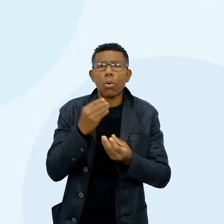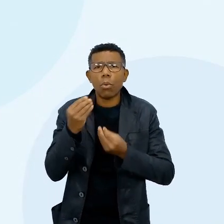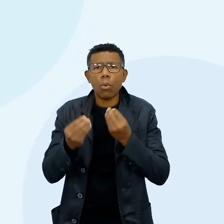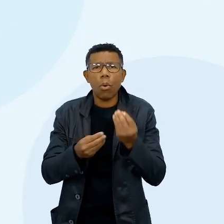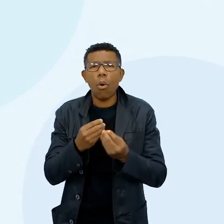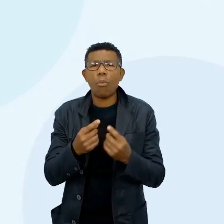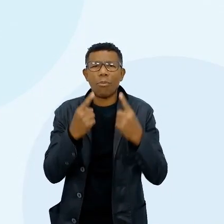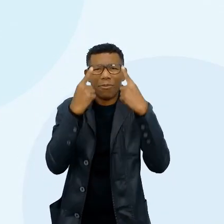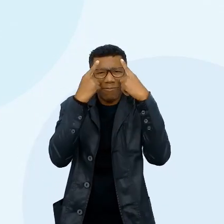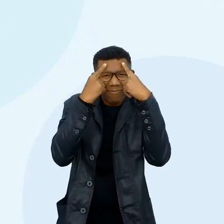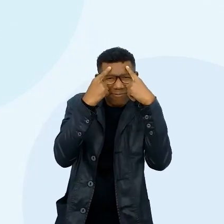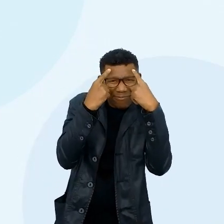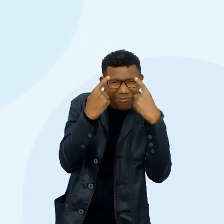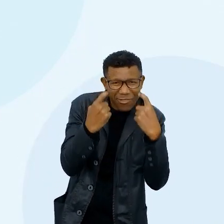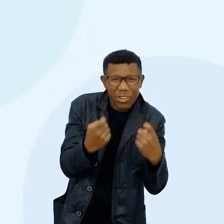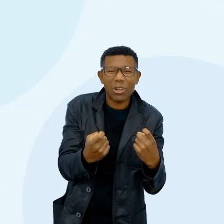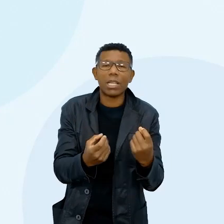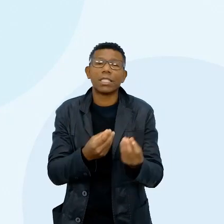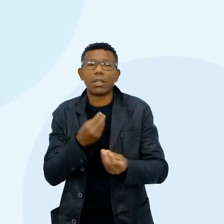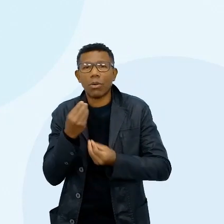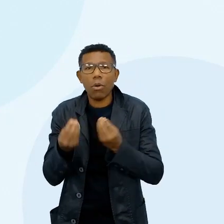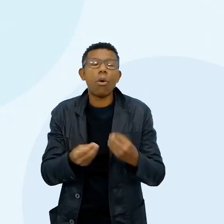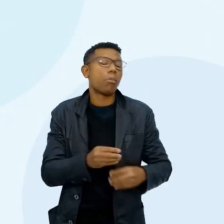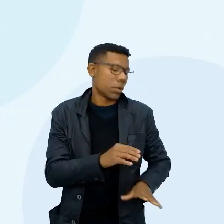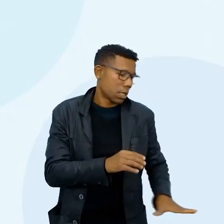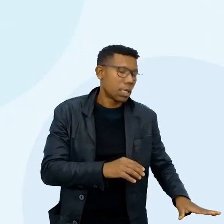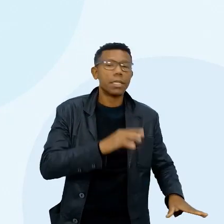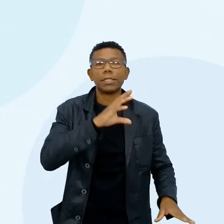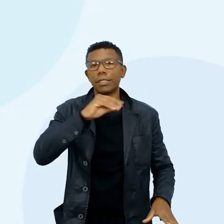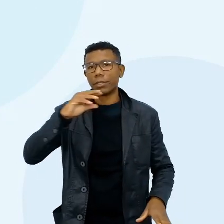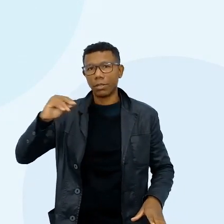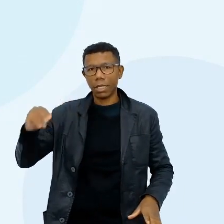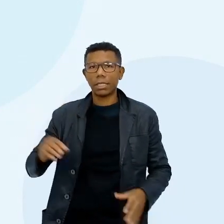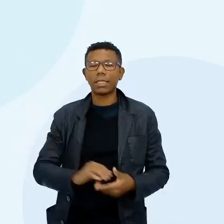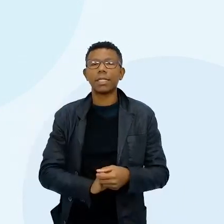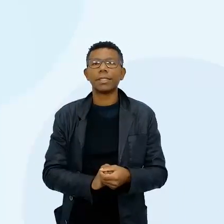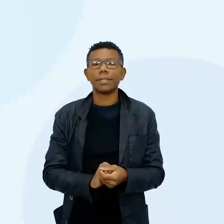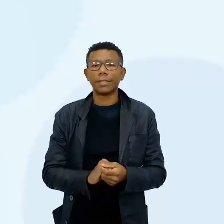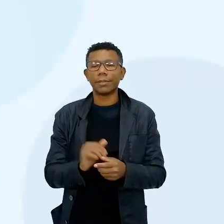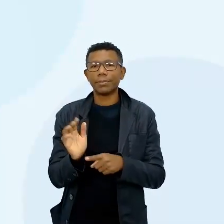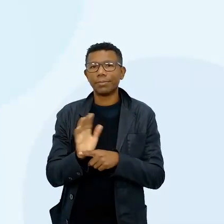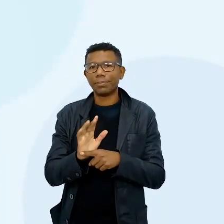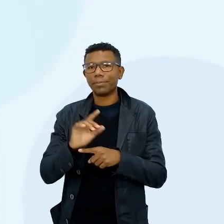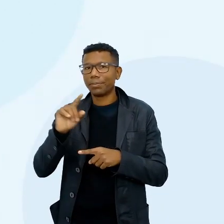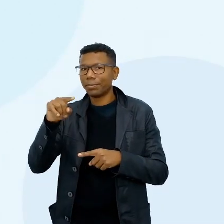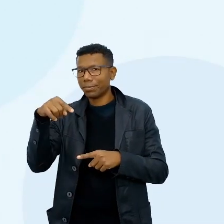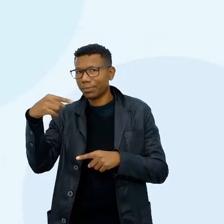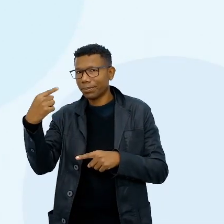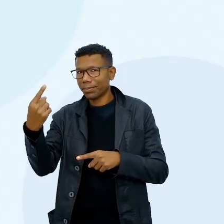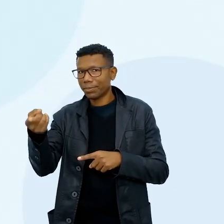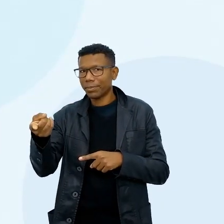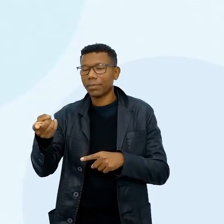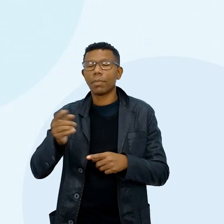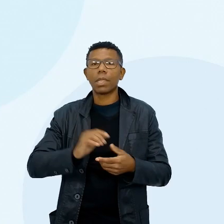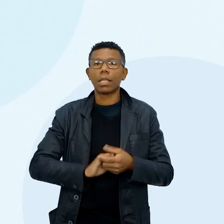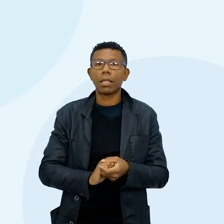da violência contra crianças e adolescentes. Próximo slide, por favor.